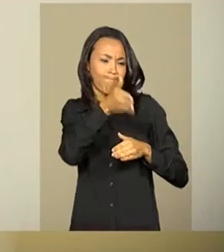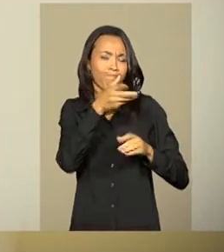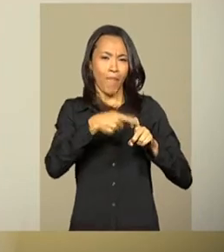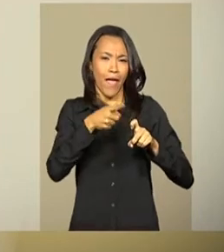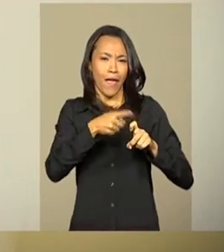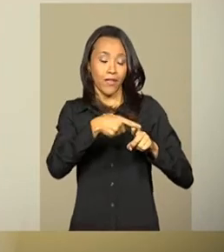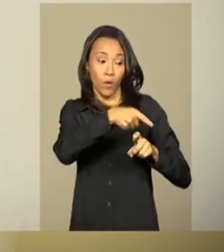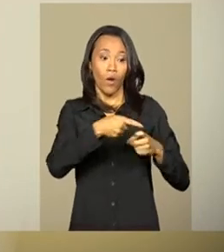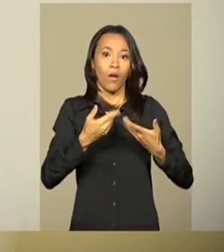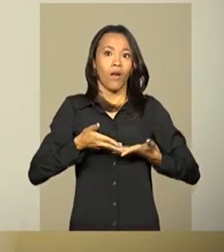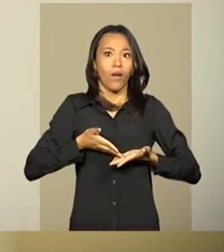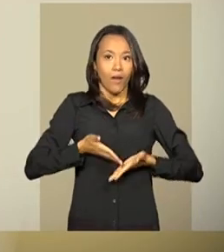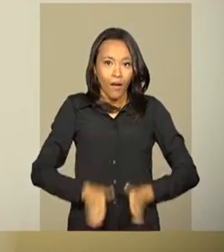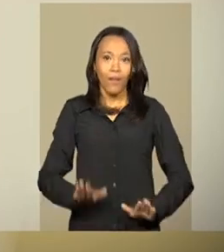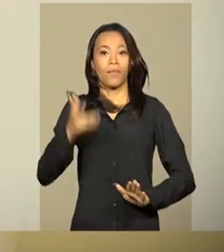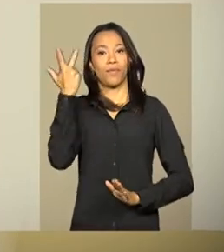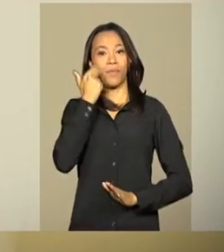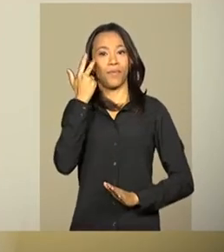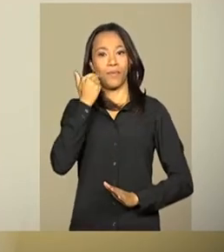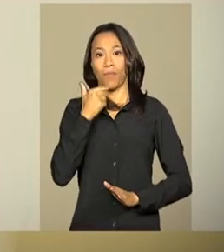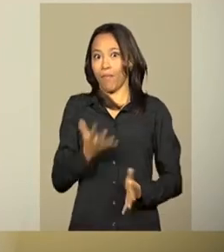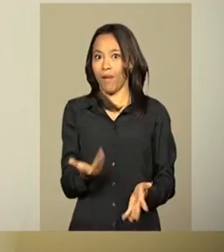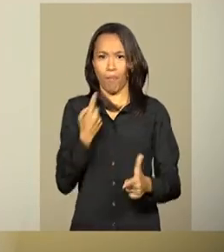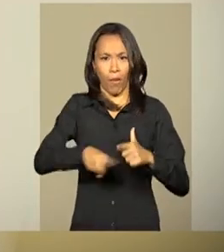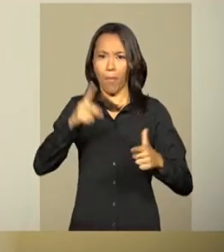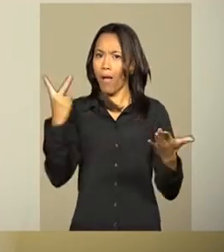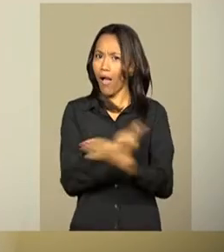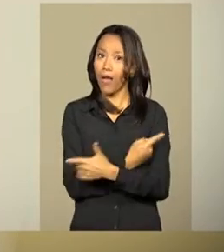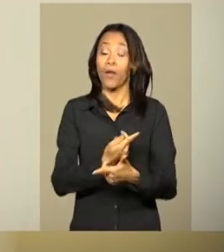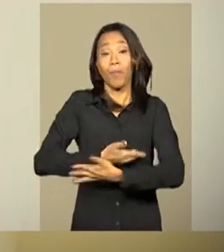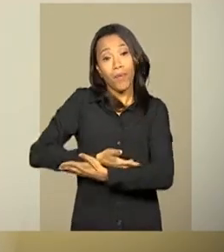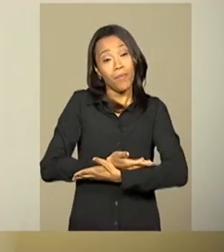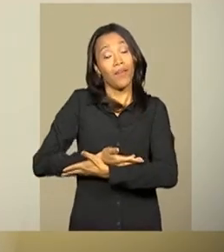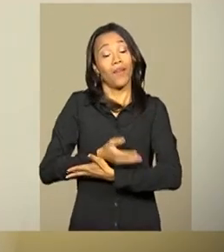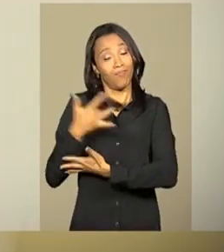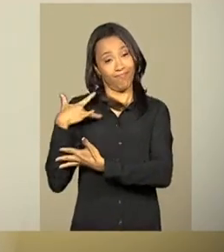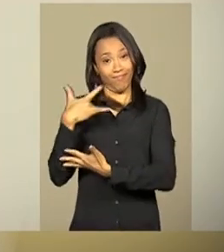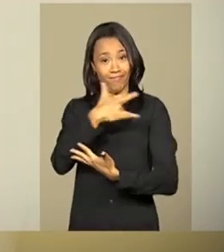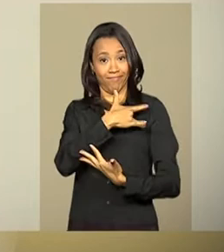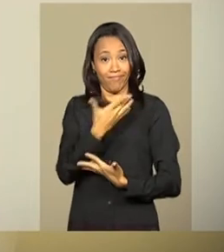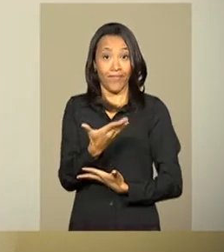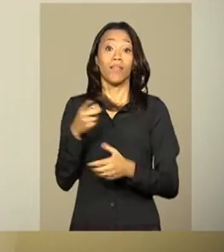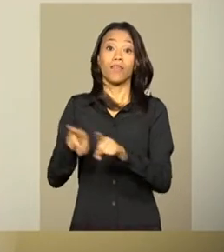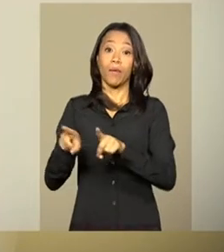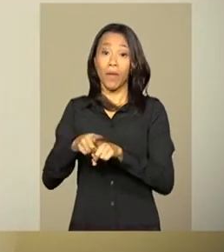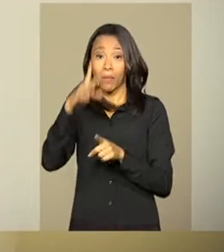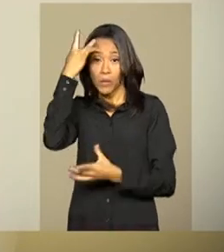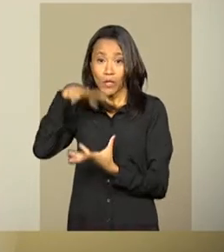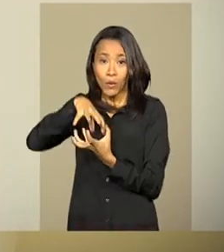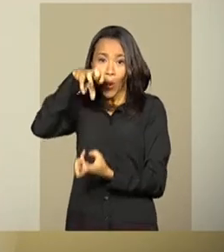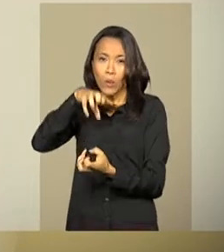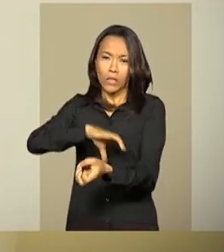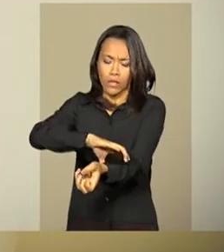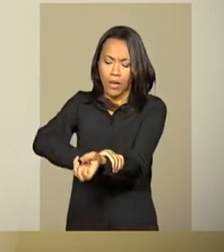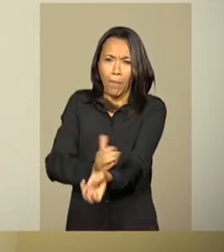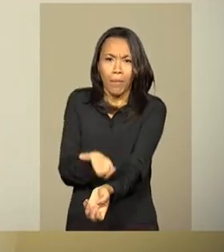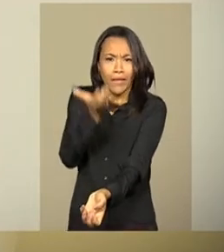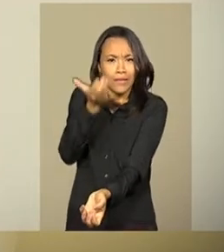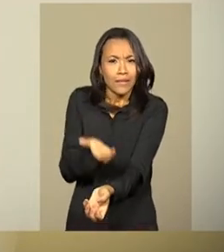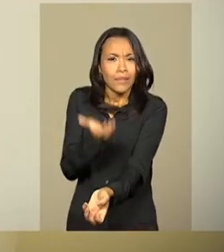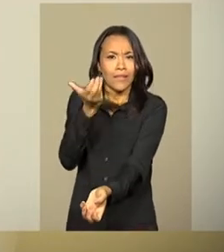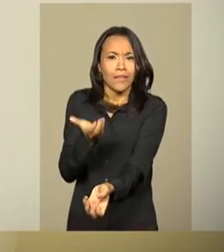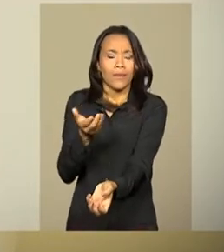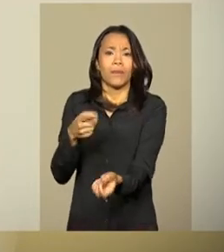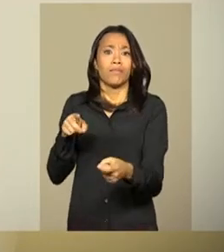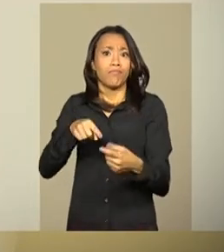de ter um parto sem complicações E o bebê vai nascer saudável o idoso que controla pressão tem menos risco